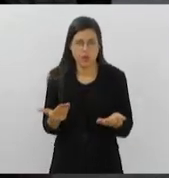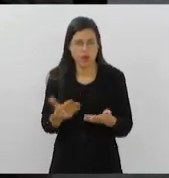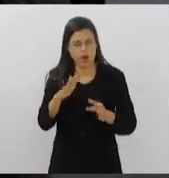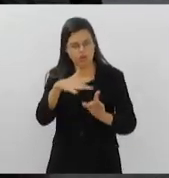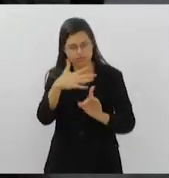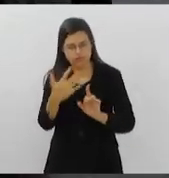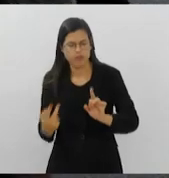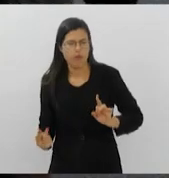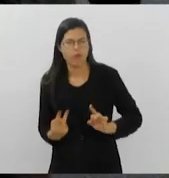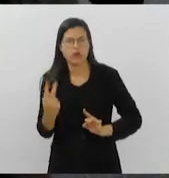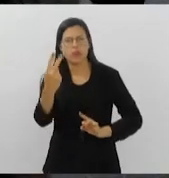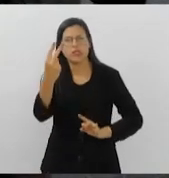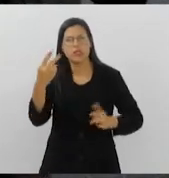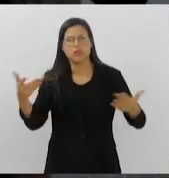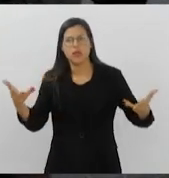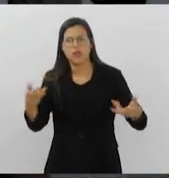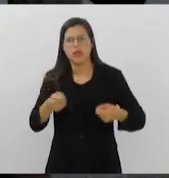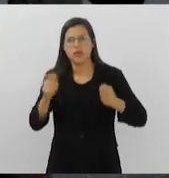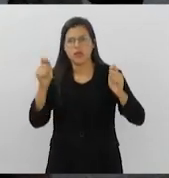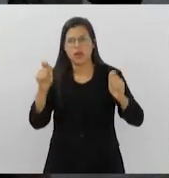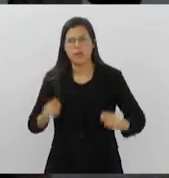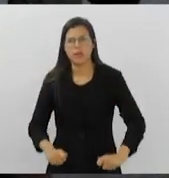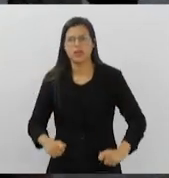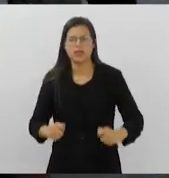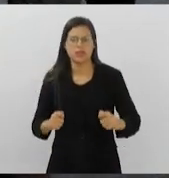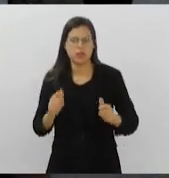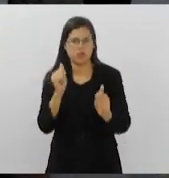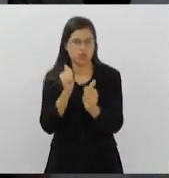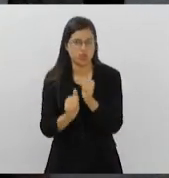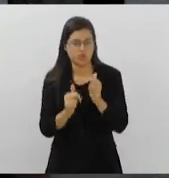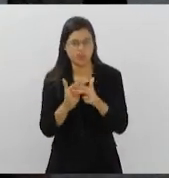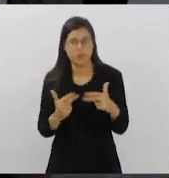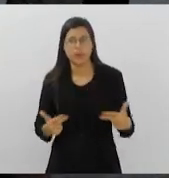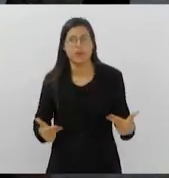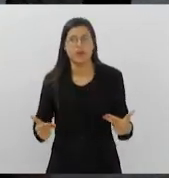no talento, na nossa capacidade esportiva, e